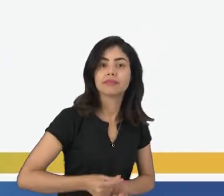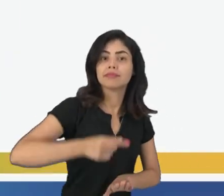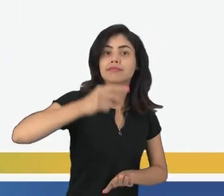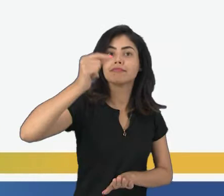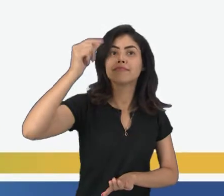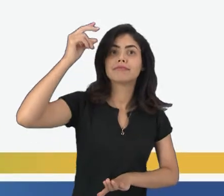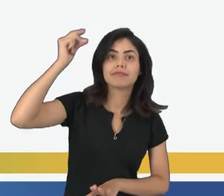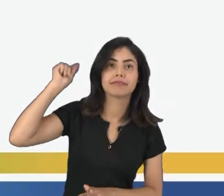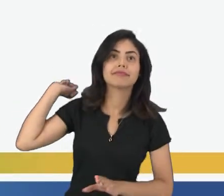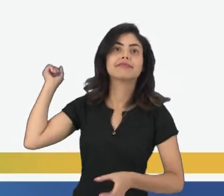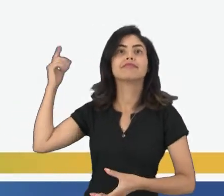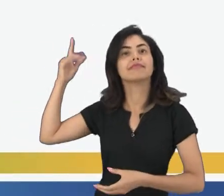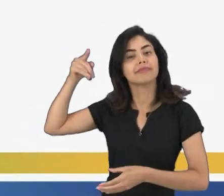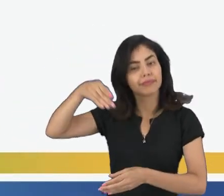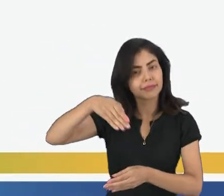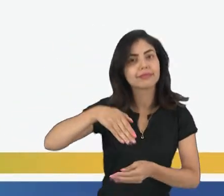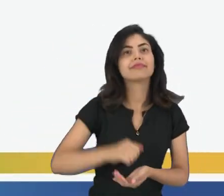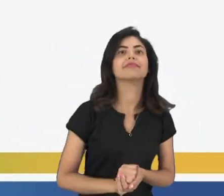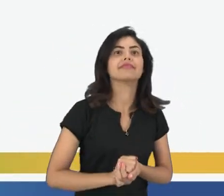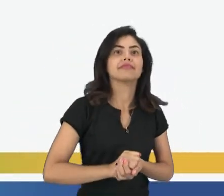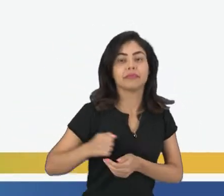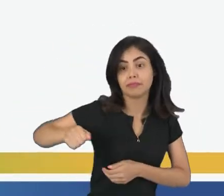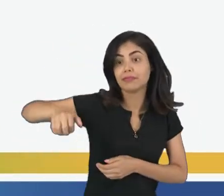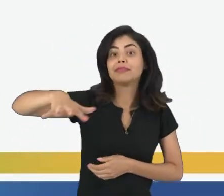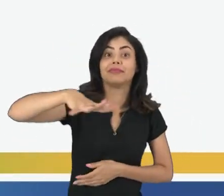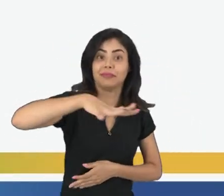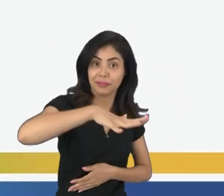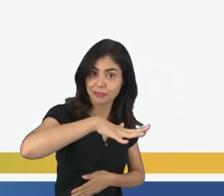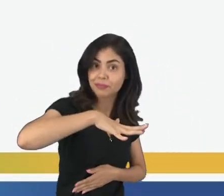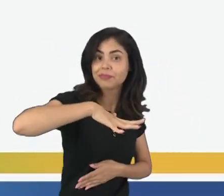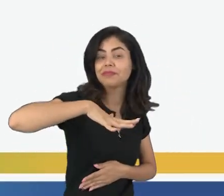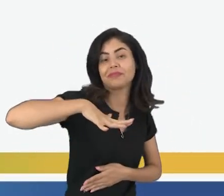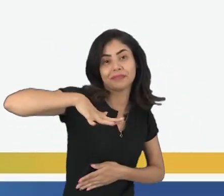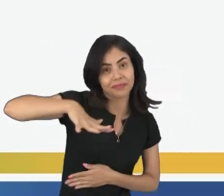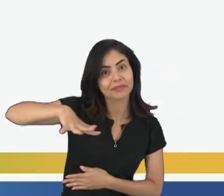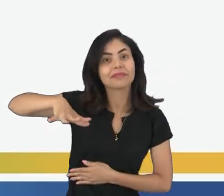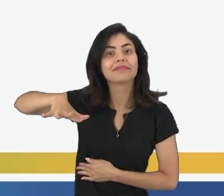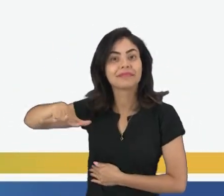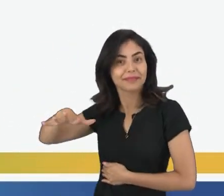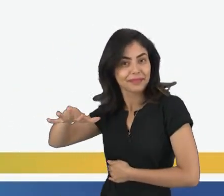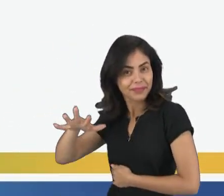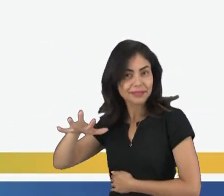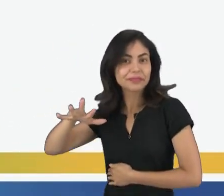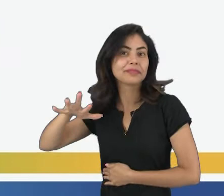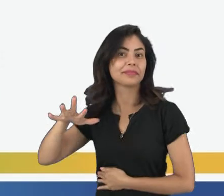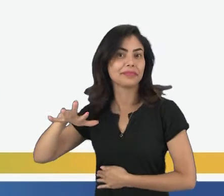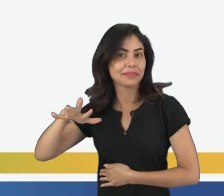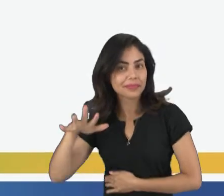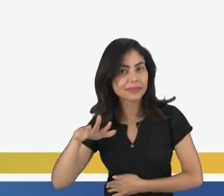Muitos vieram do campo,